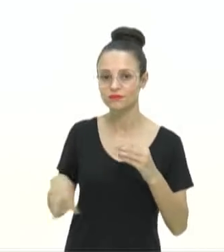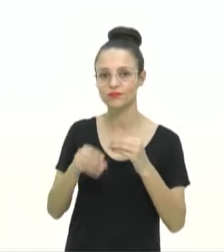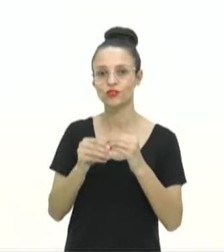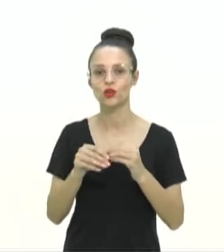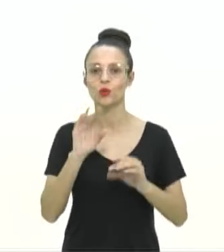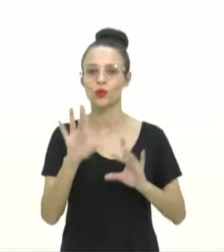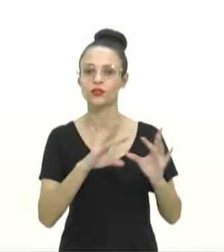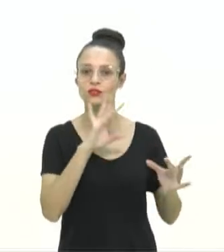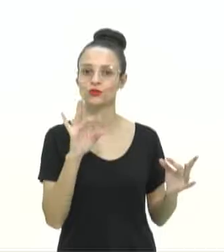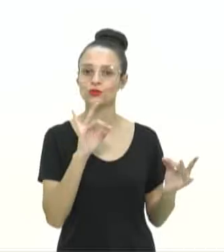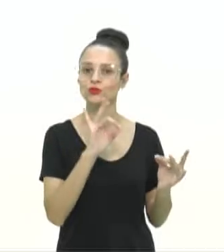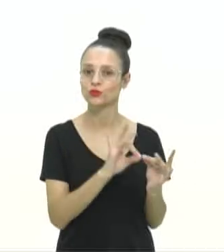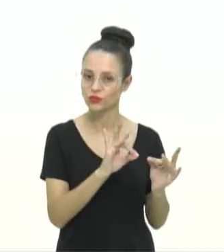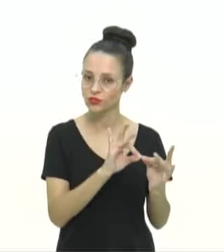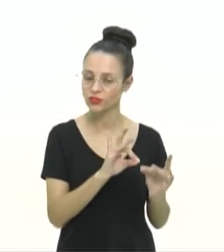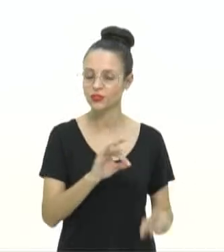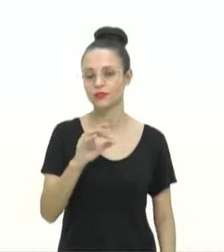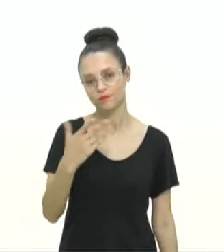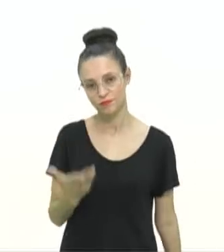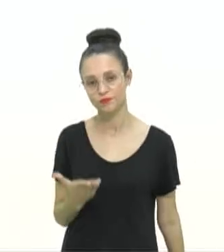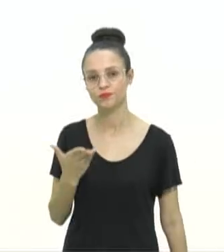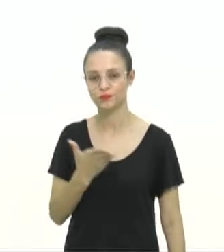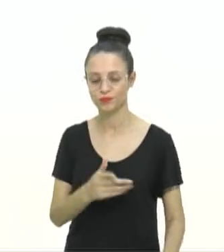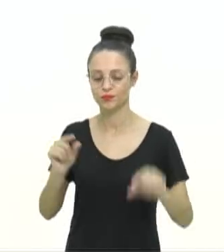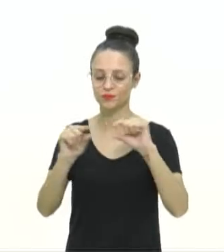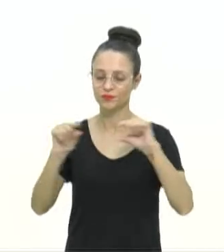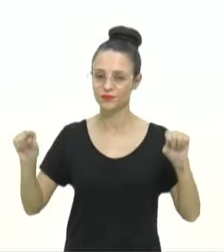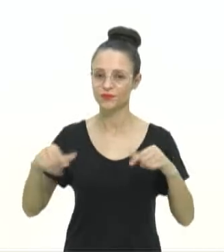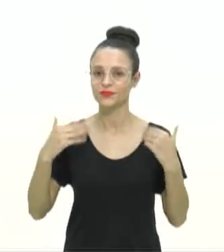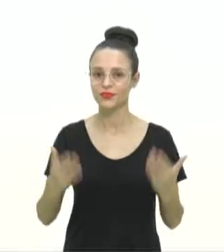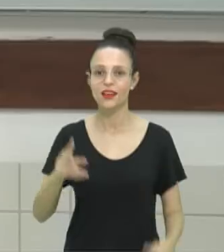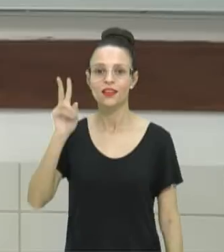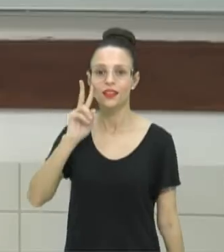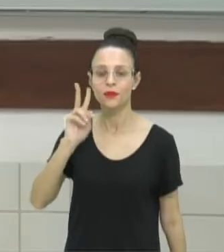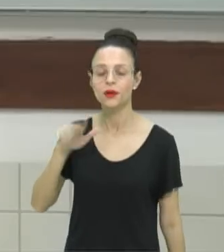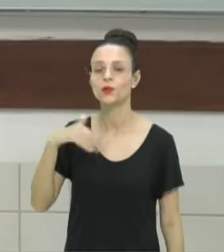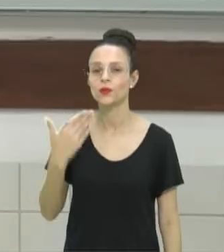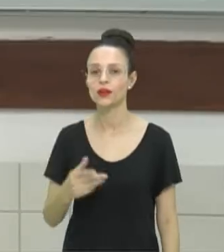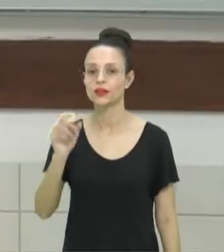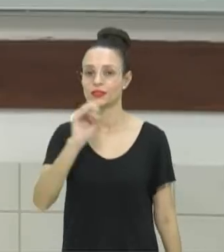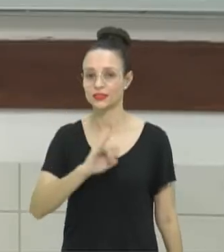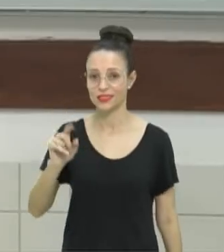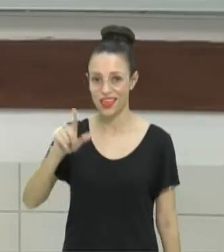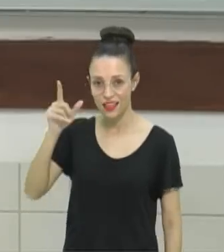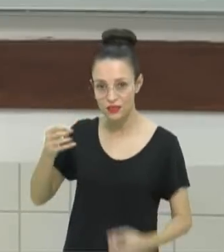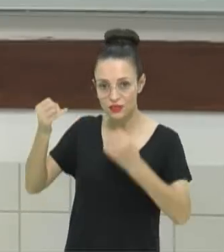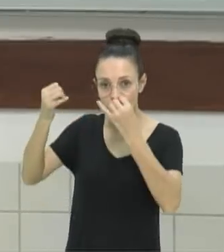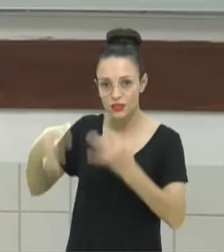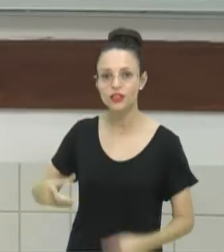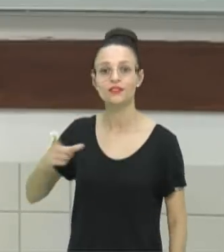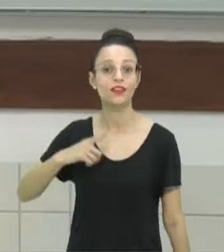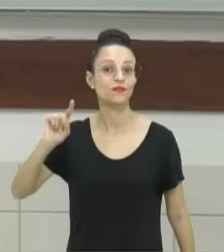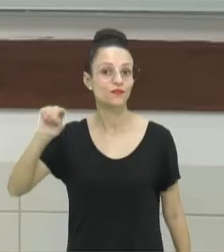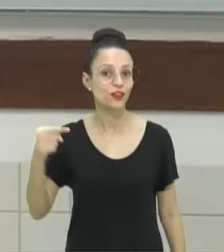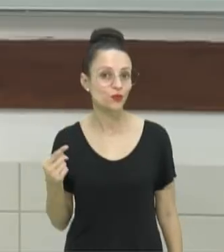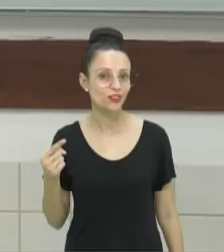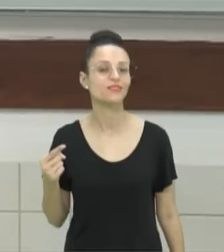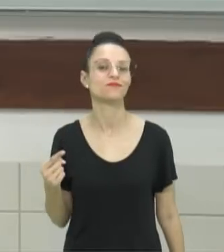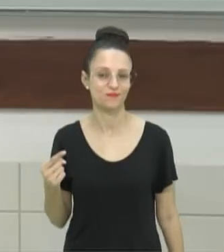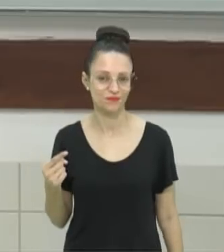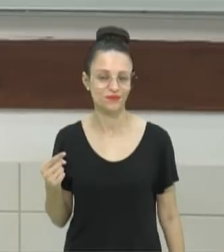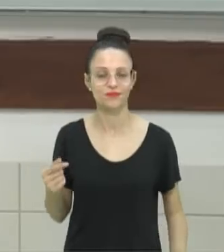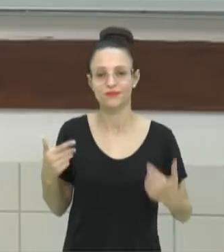uma restrição ou especificação. Lembrando que se ela fosse uma explicativa, ela teria vírgula,